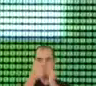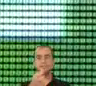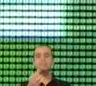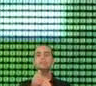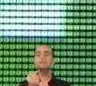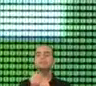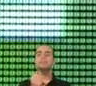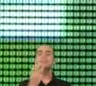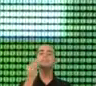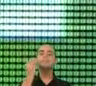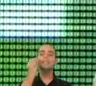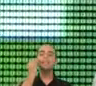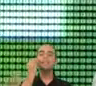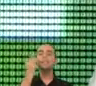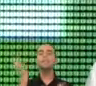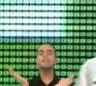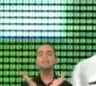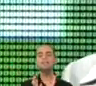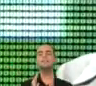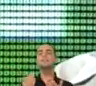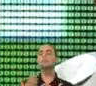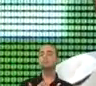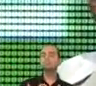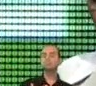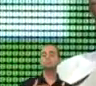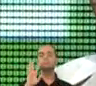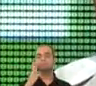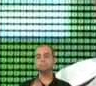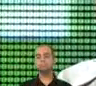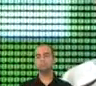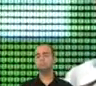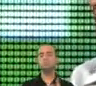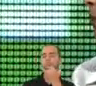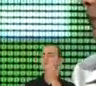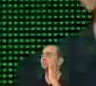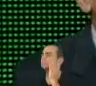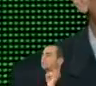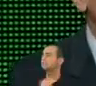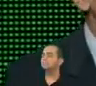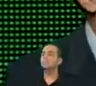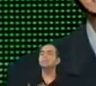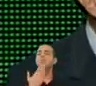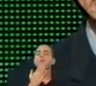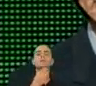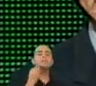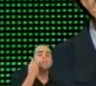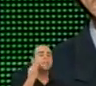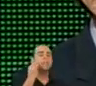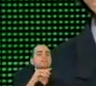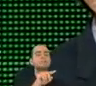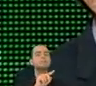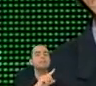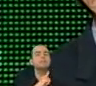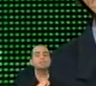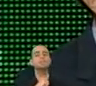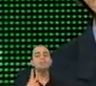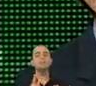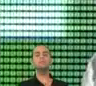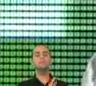que ficou desses 16 anos de experiência como oposição e situação? Perdão, como? Qual